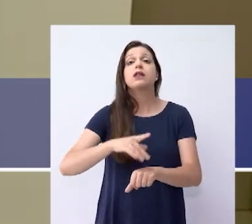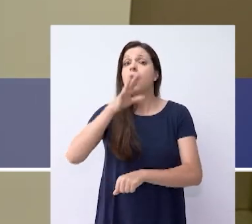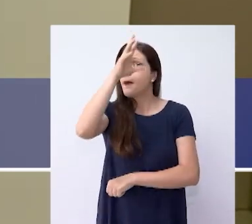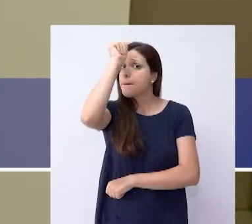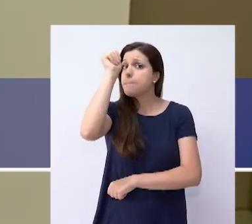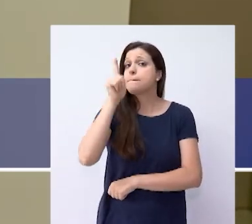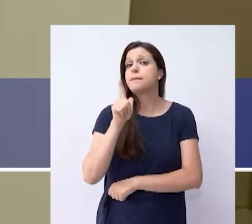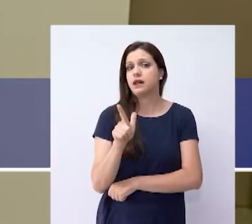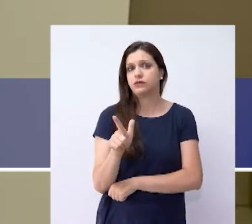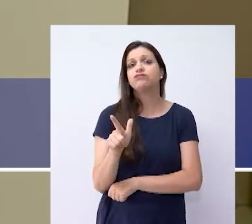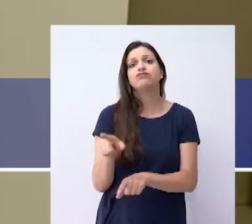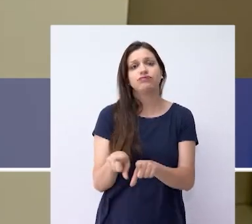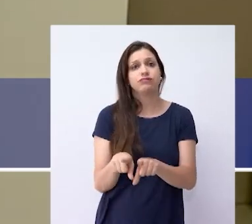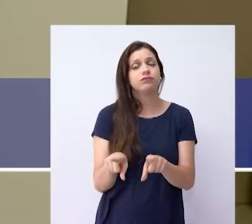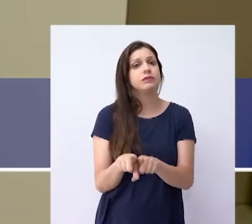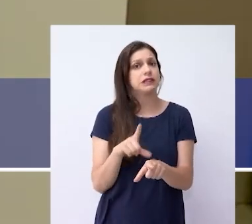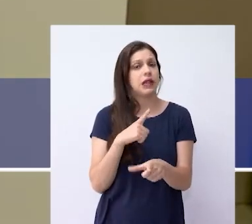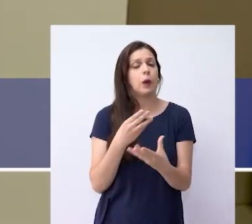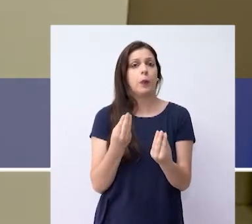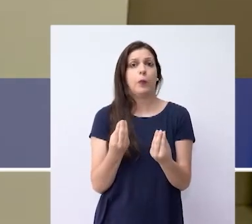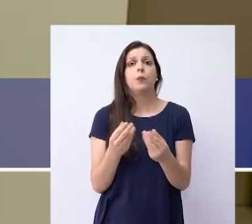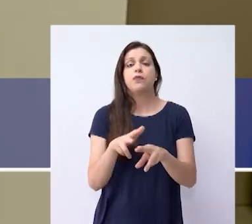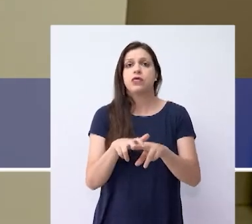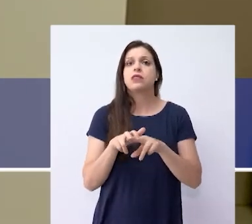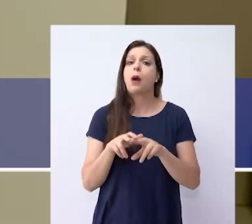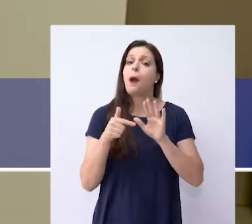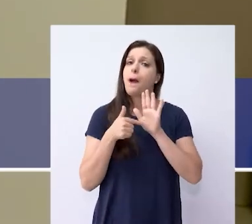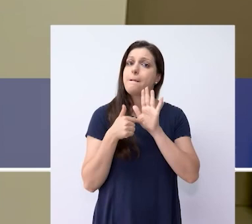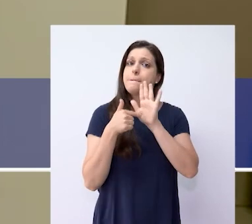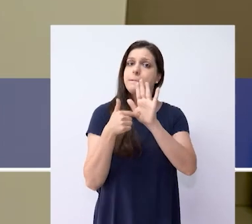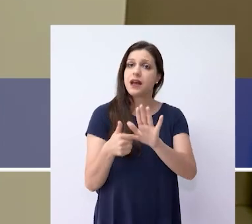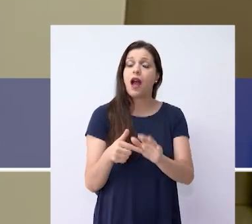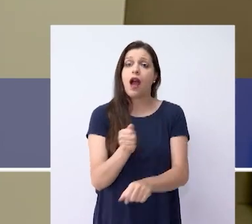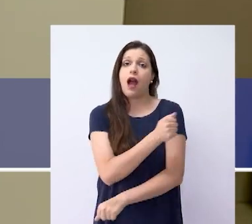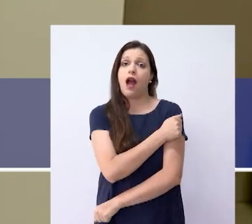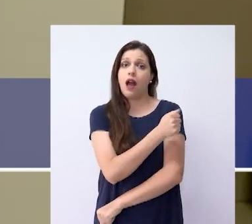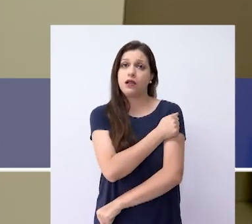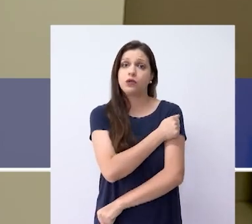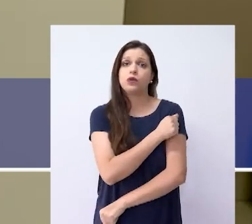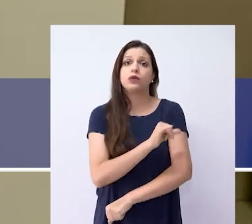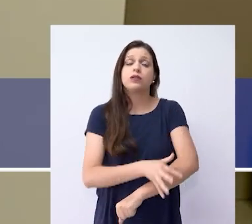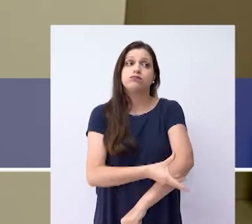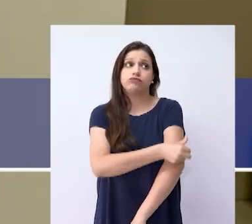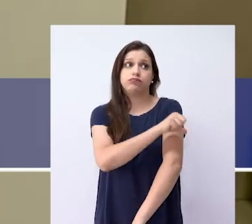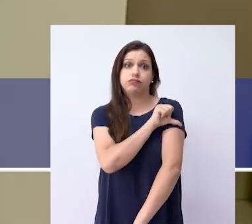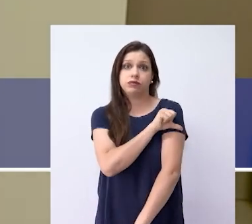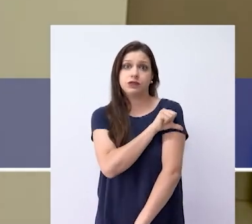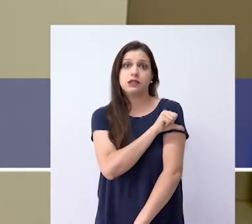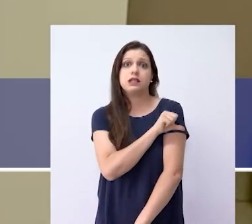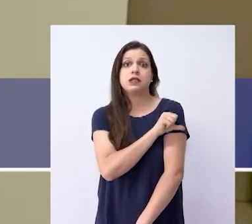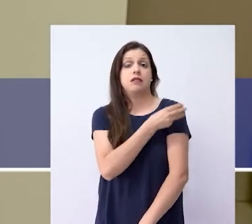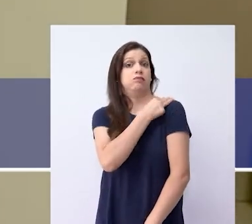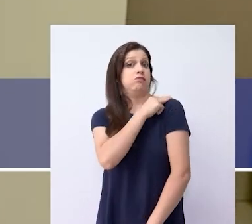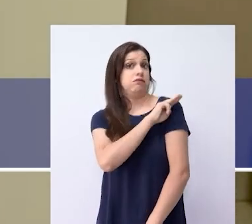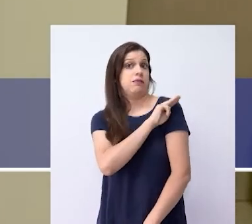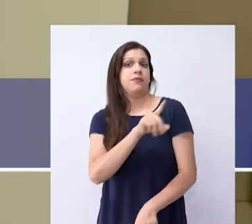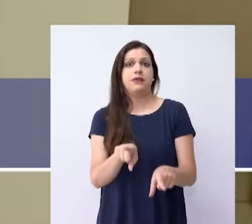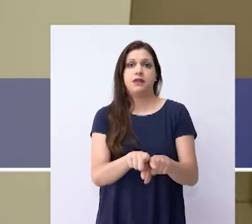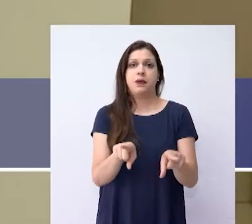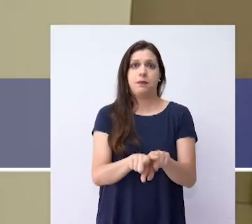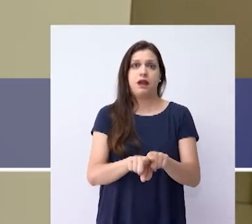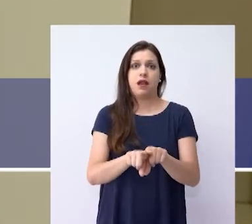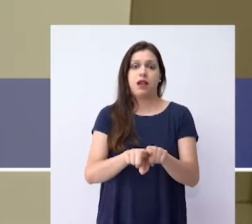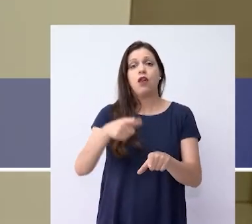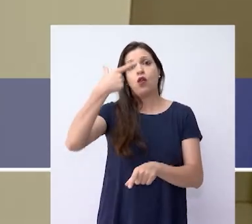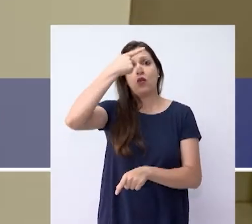Sul, não fica longe dessa média. Por isso, nós apresentamos para que os estudantes de ensino fundamental, ensino médio e